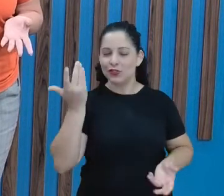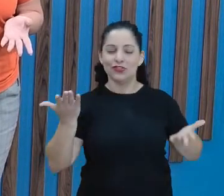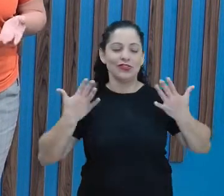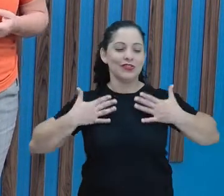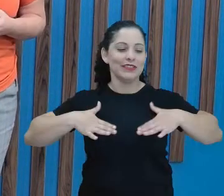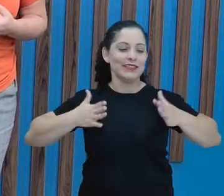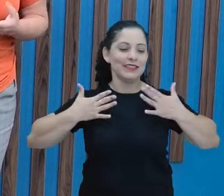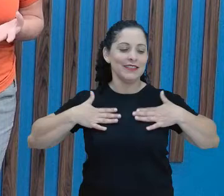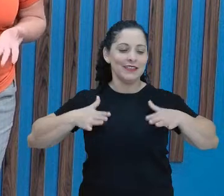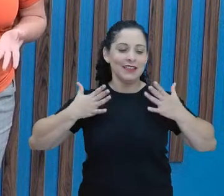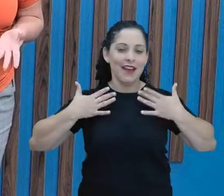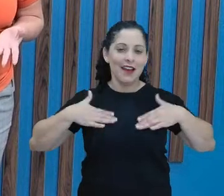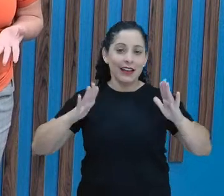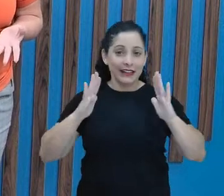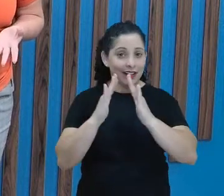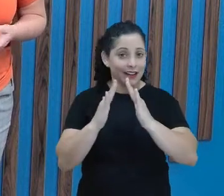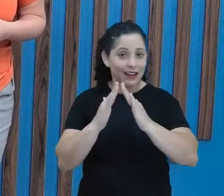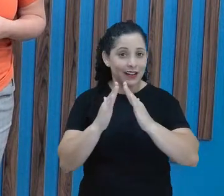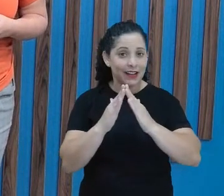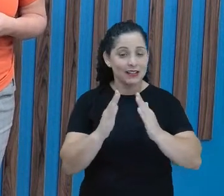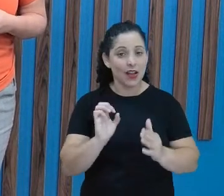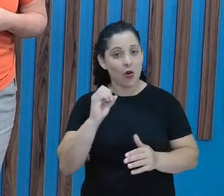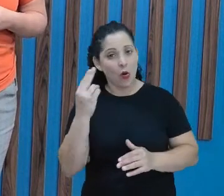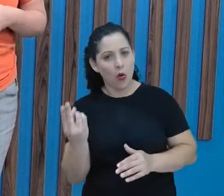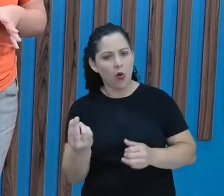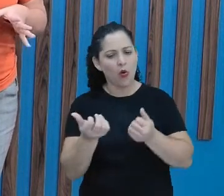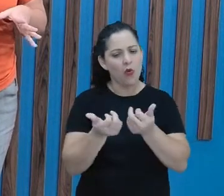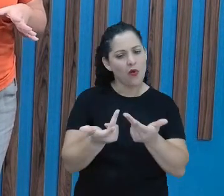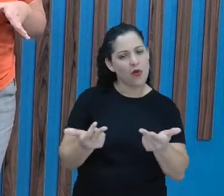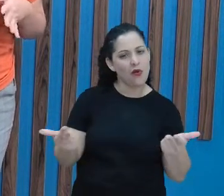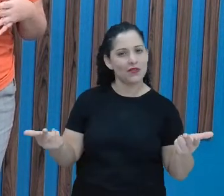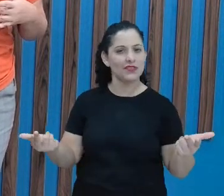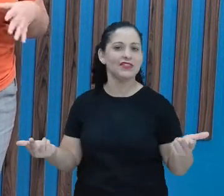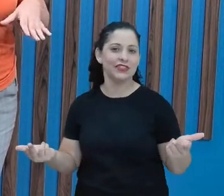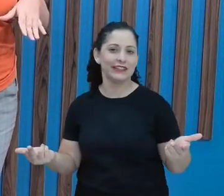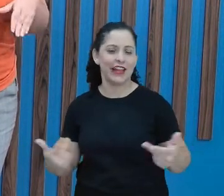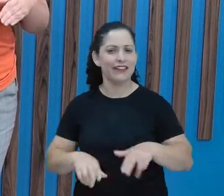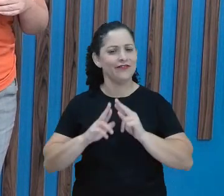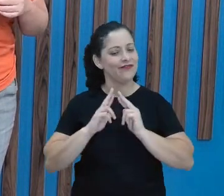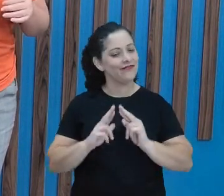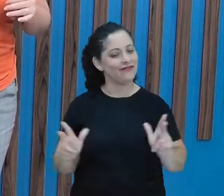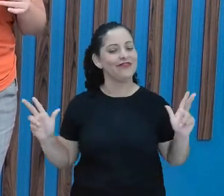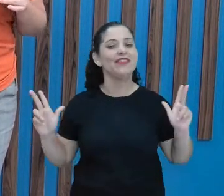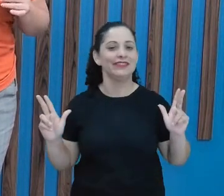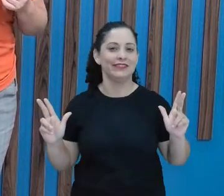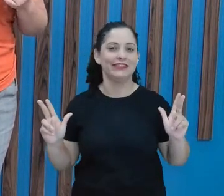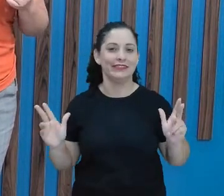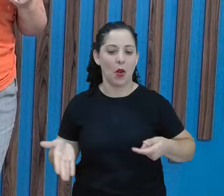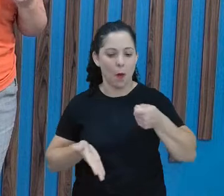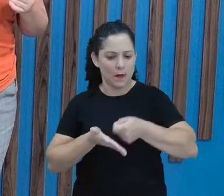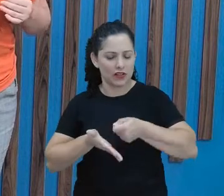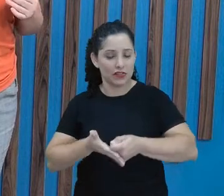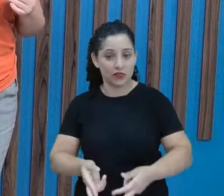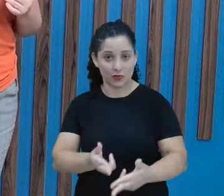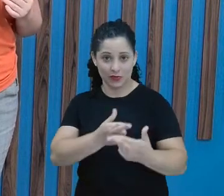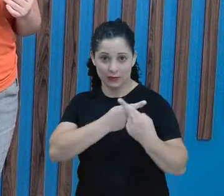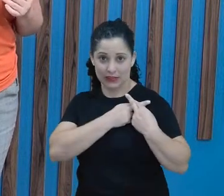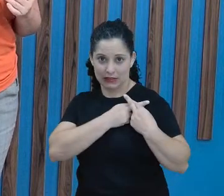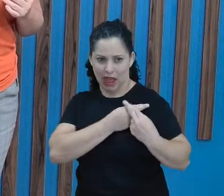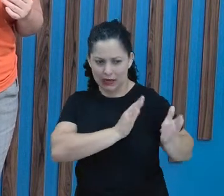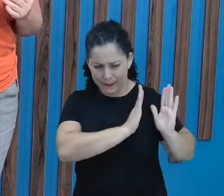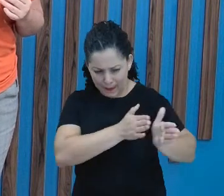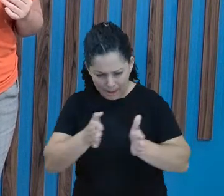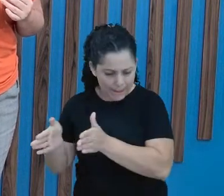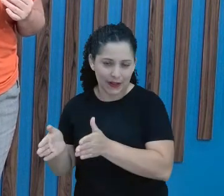casa, estão descansando, estão fazendo alguma coisa aí que não é as obrigações daquela rotina